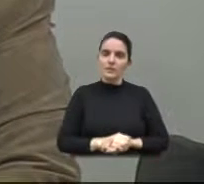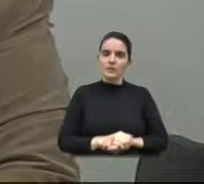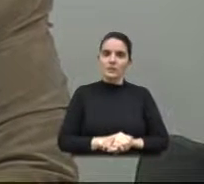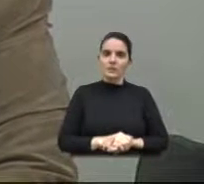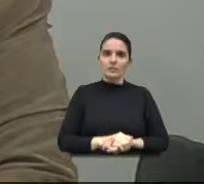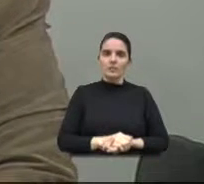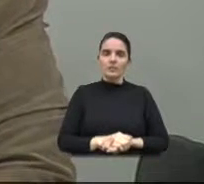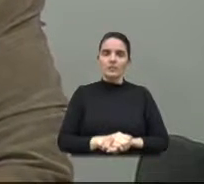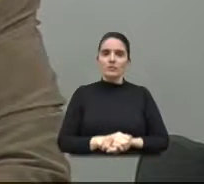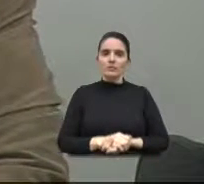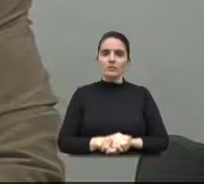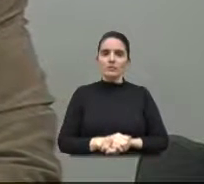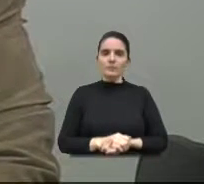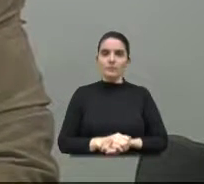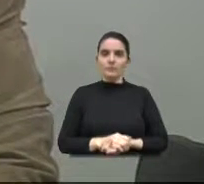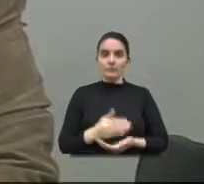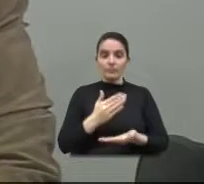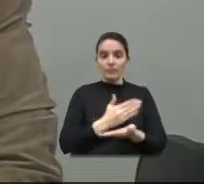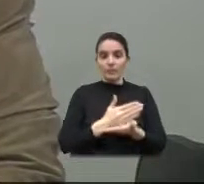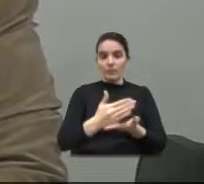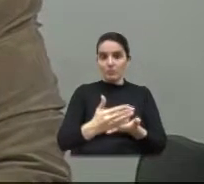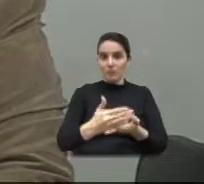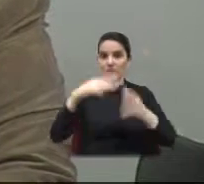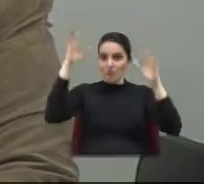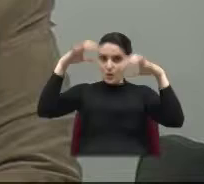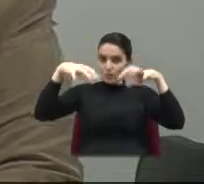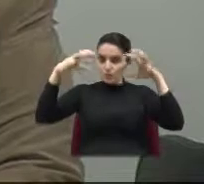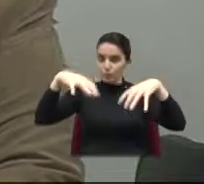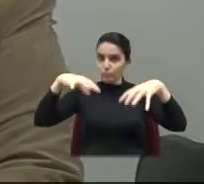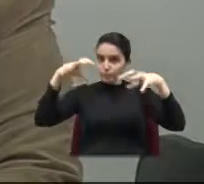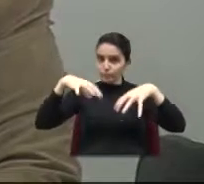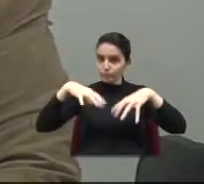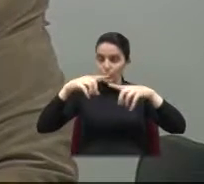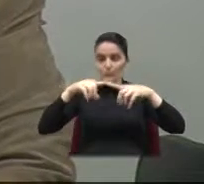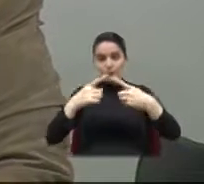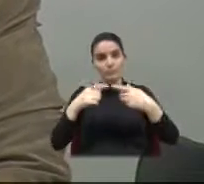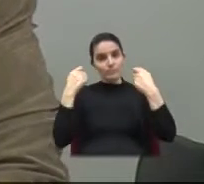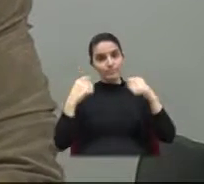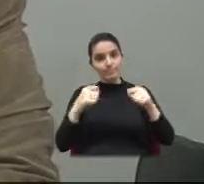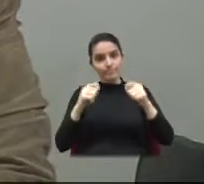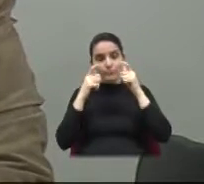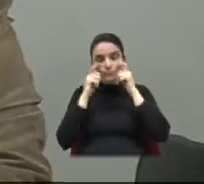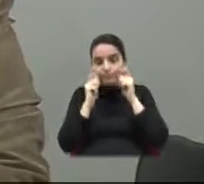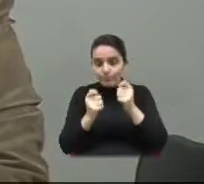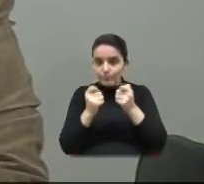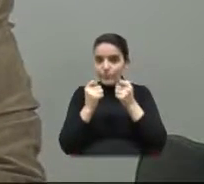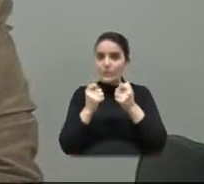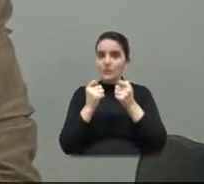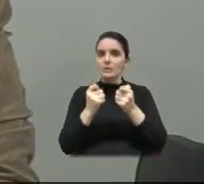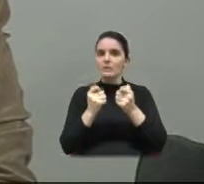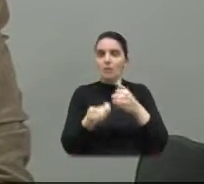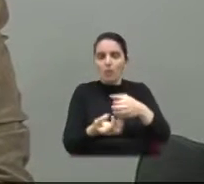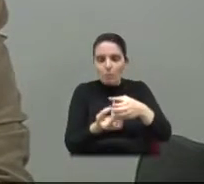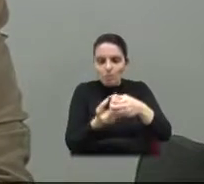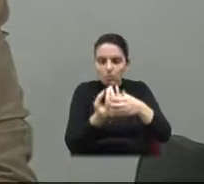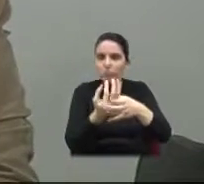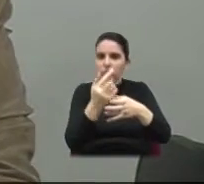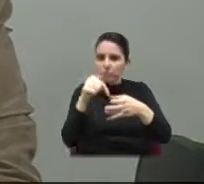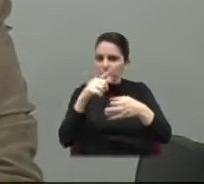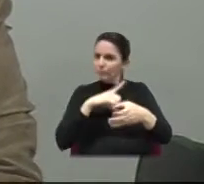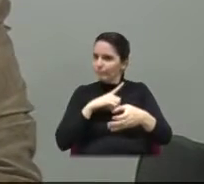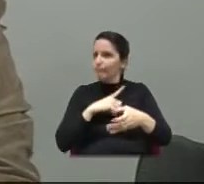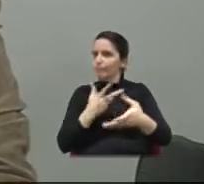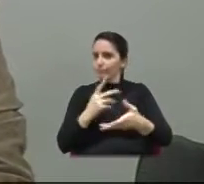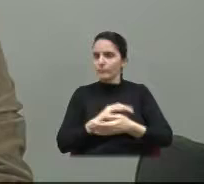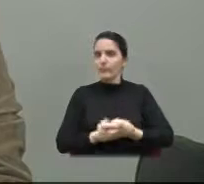aí daqui a pouco com as chuvas, mas realmente é necessário que a gente tenha esse olhar com relação às minas d'água na nossa